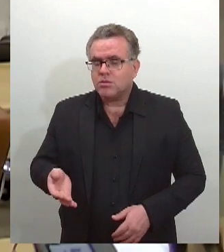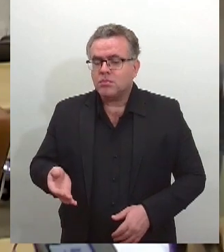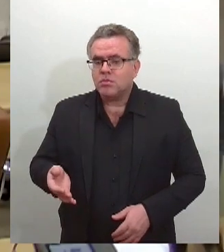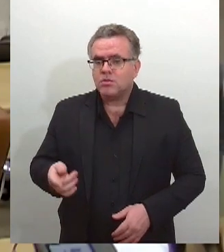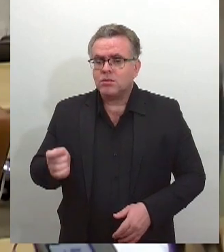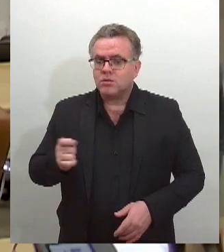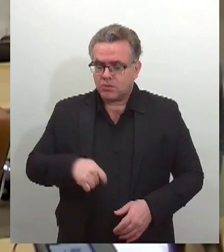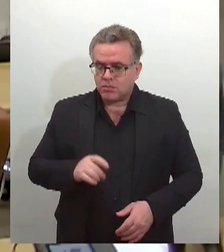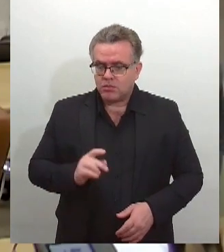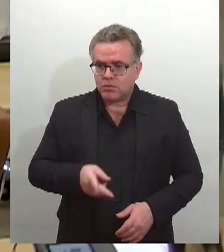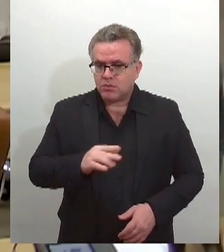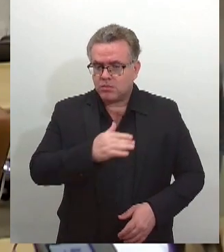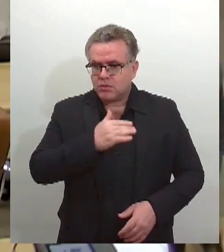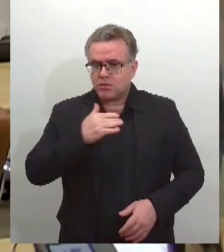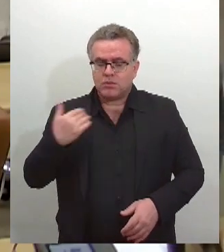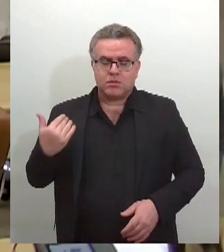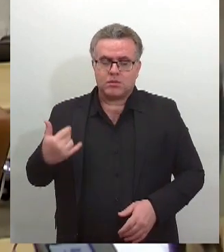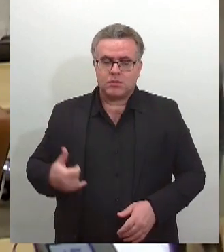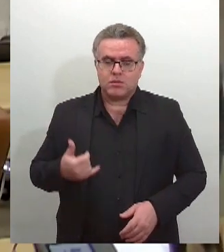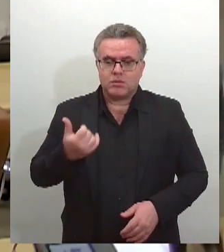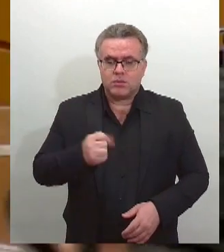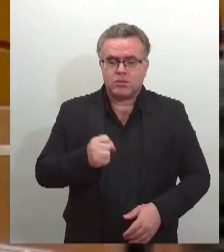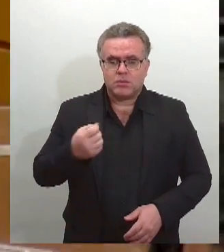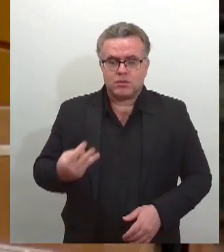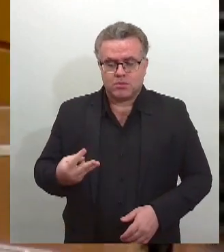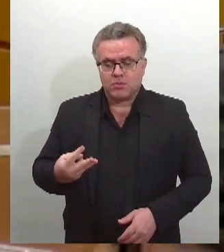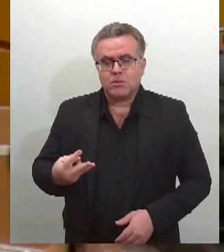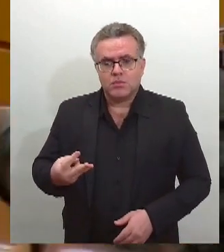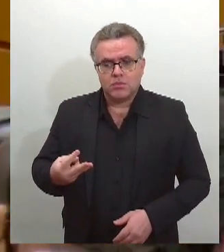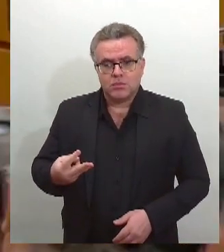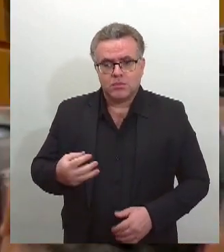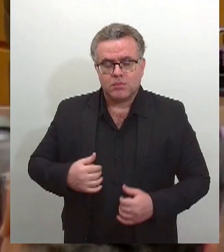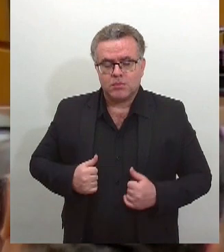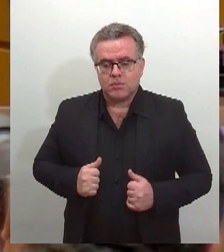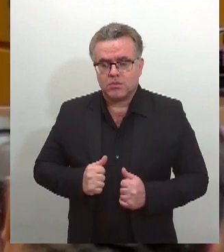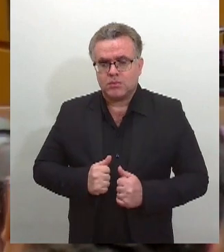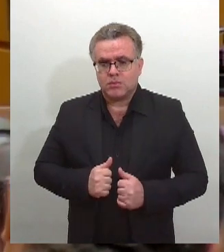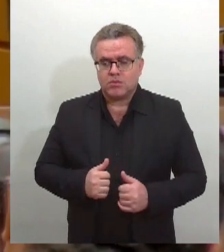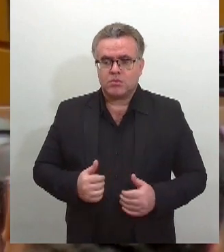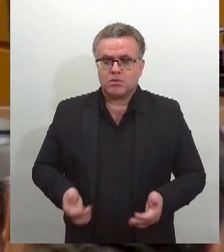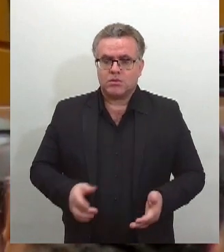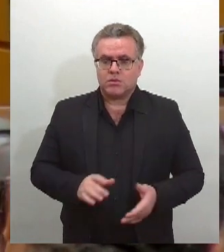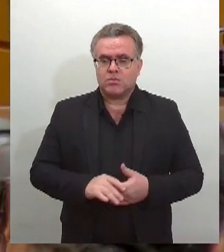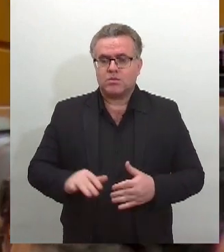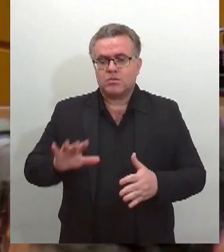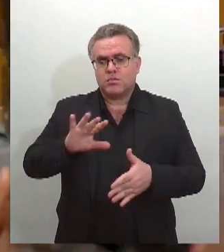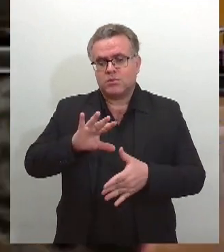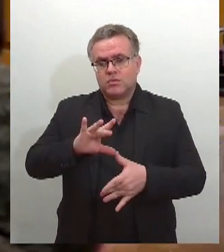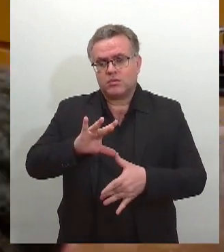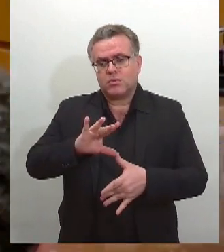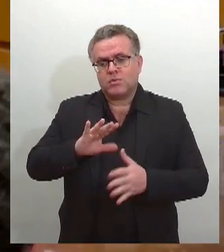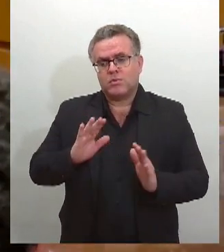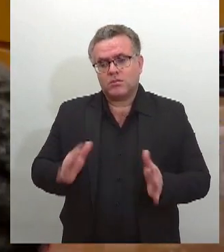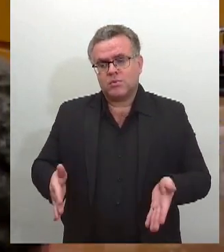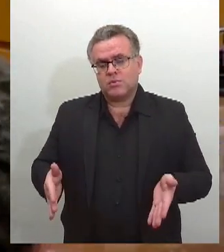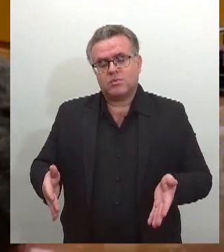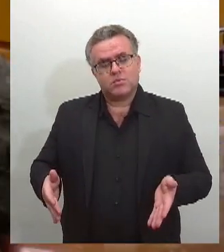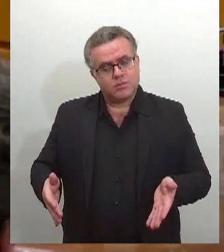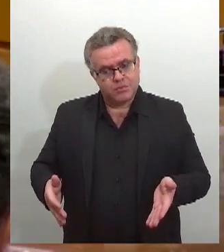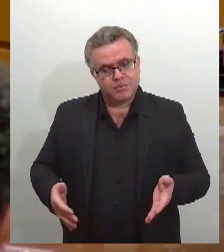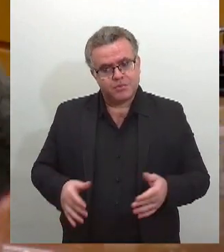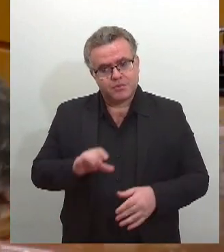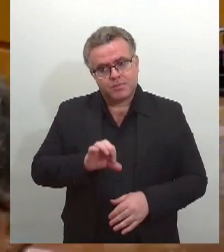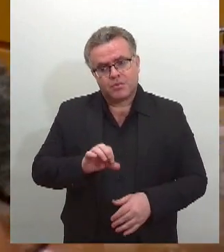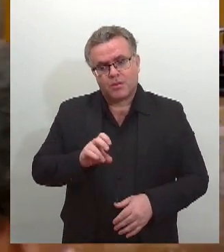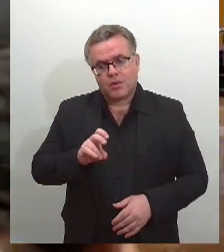faleceu aos 83 anos no Recife. Nossa Senhora da Glória está completando hoje 95